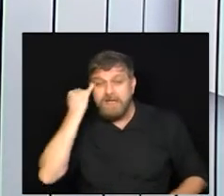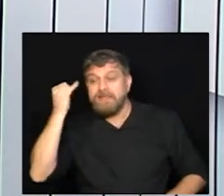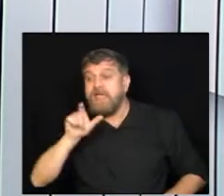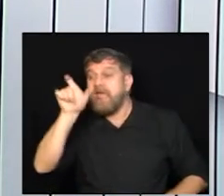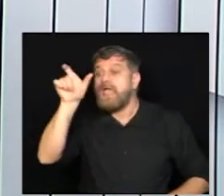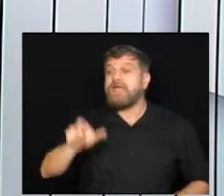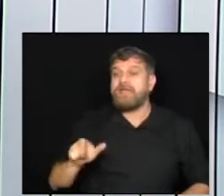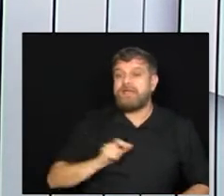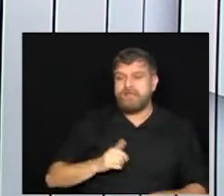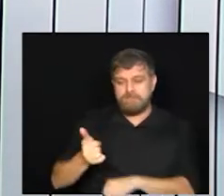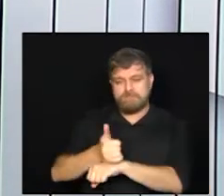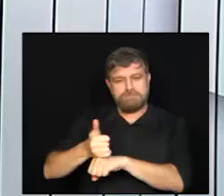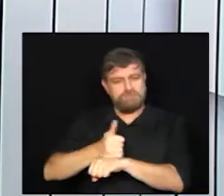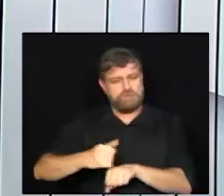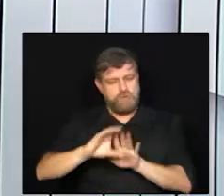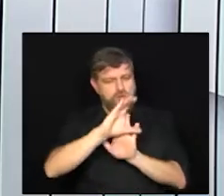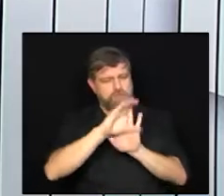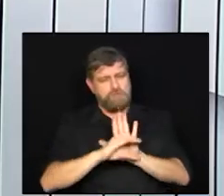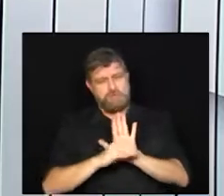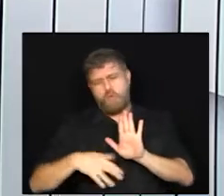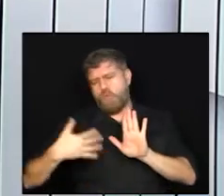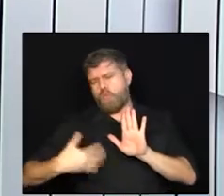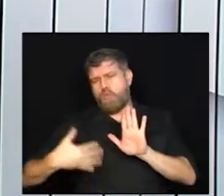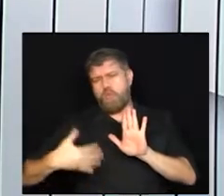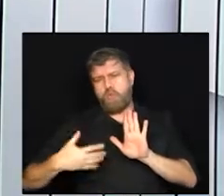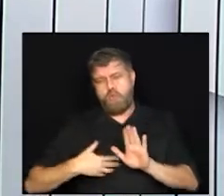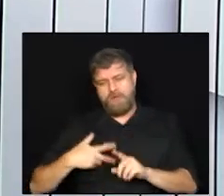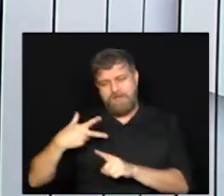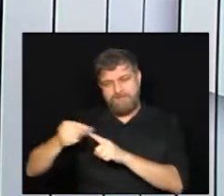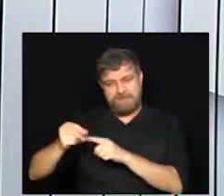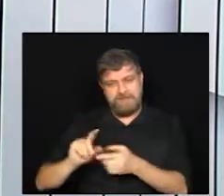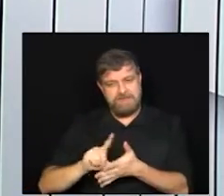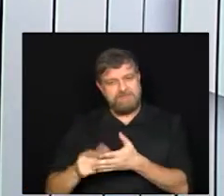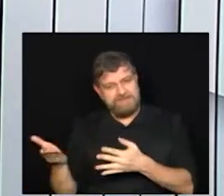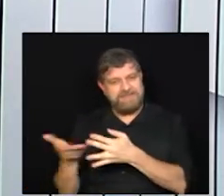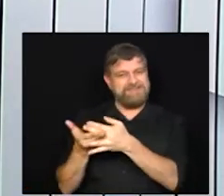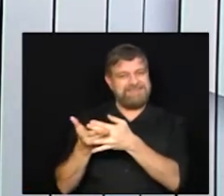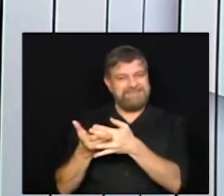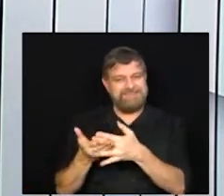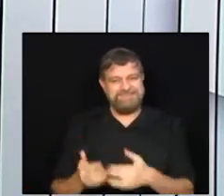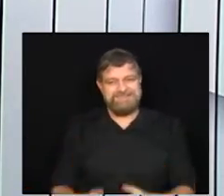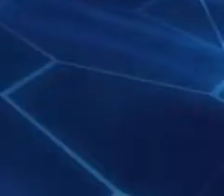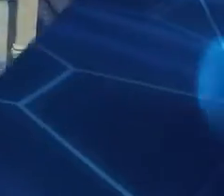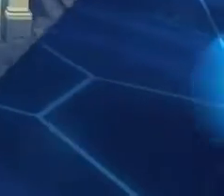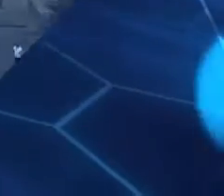este atleta? Ele tem um currículo com muitas vitórias. Depois do intervalo.